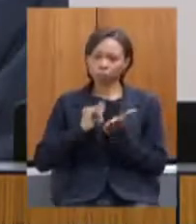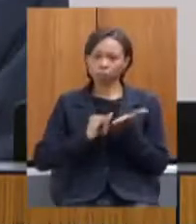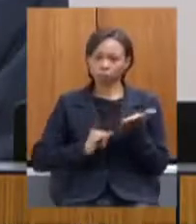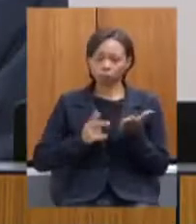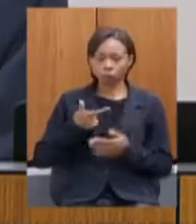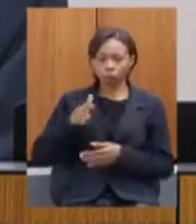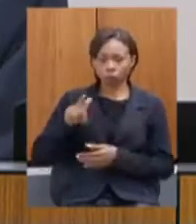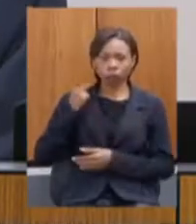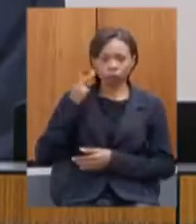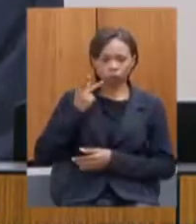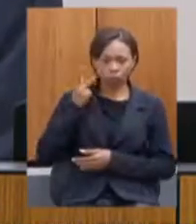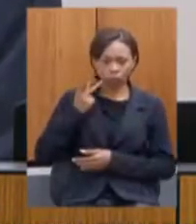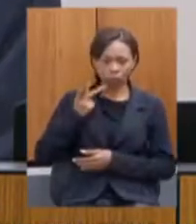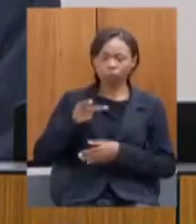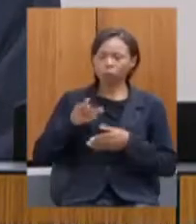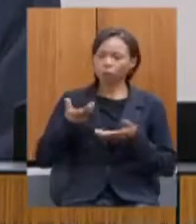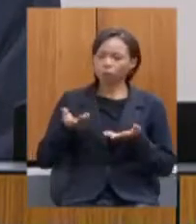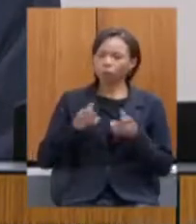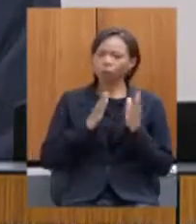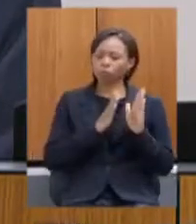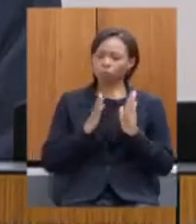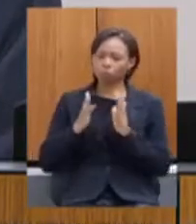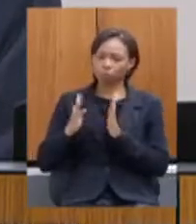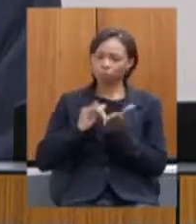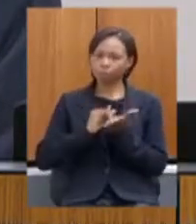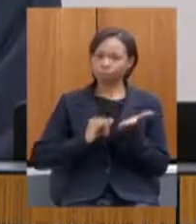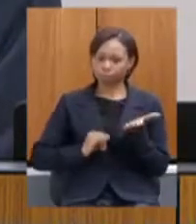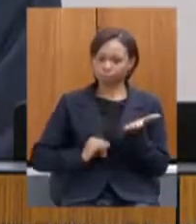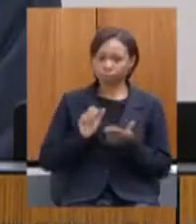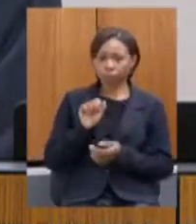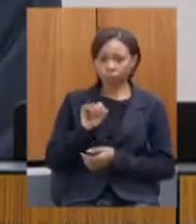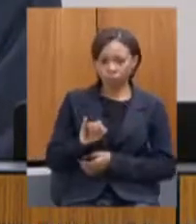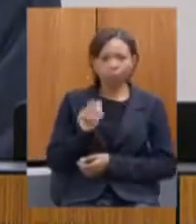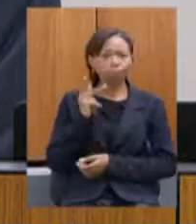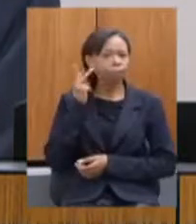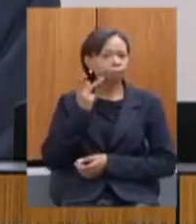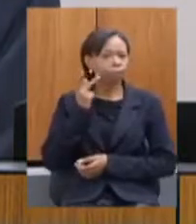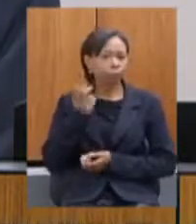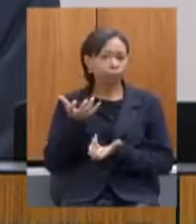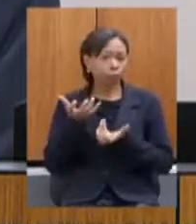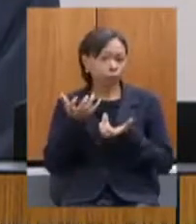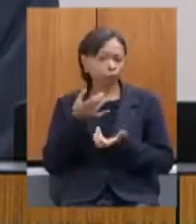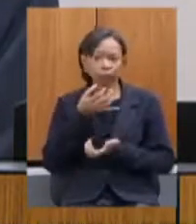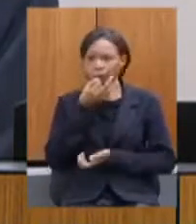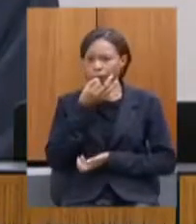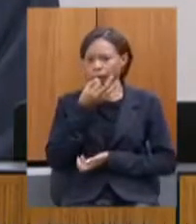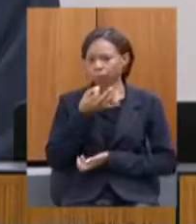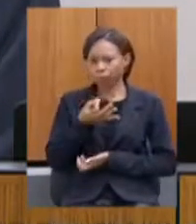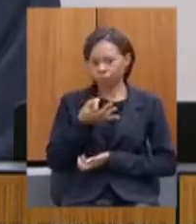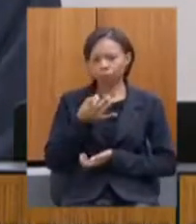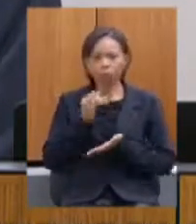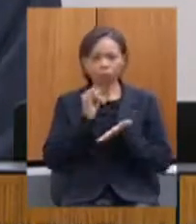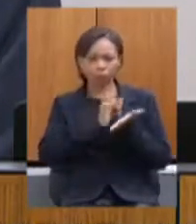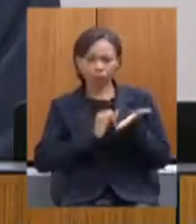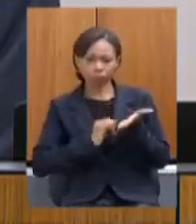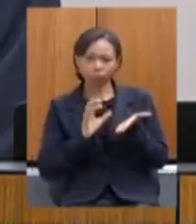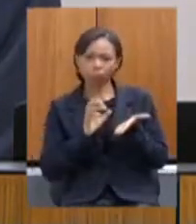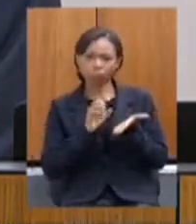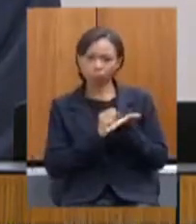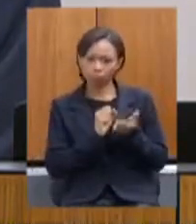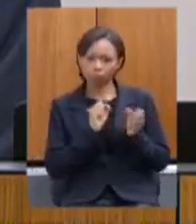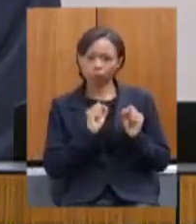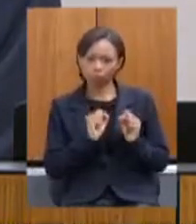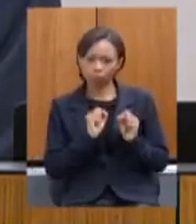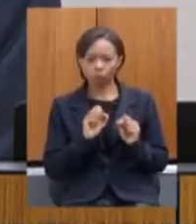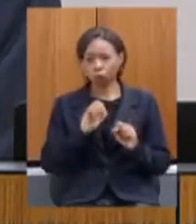de inscrição. Os parlamentares que desejarem fazer uso da palavra podem se inscrever pessoalmente junto à assessoria da comissão ou através